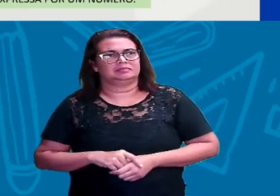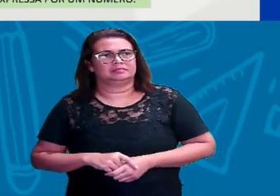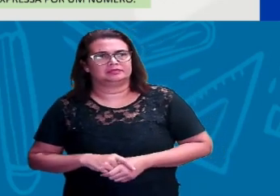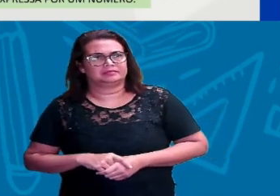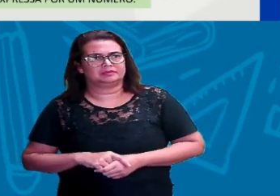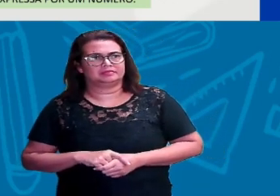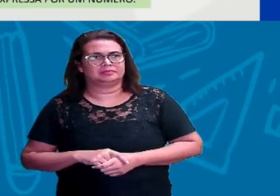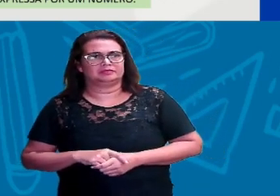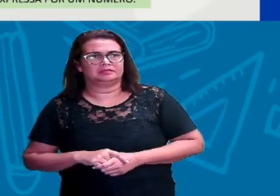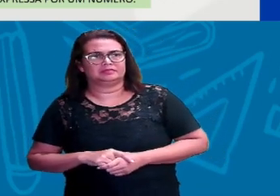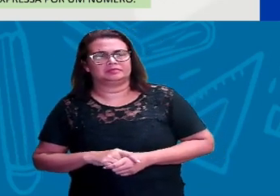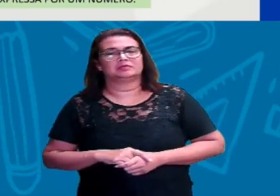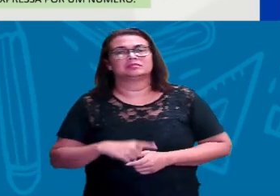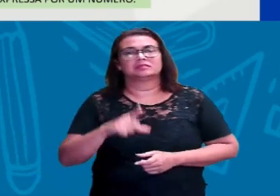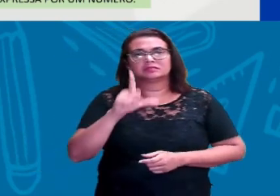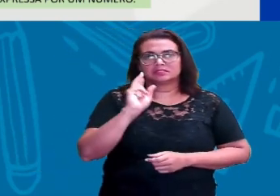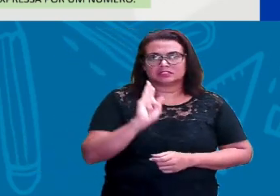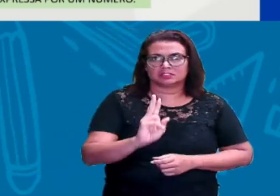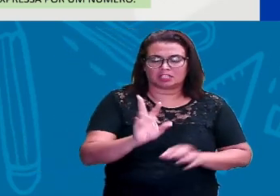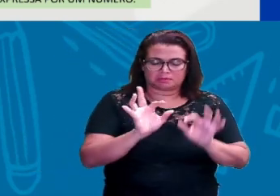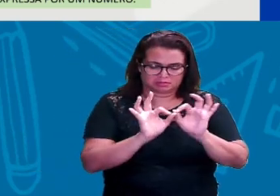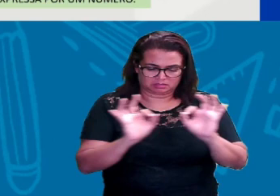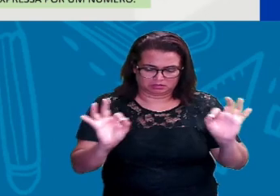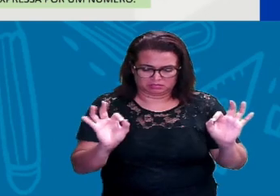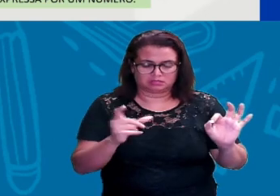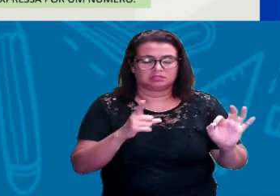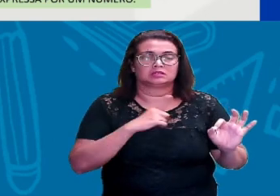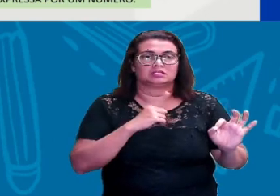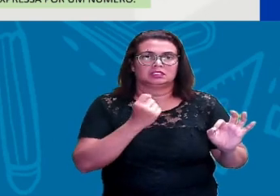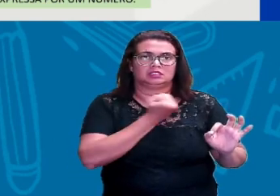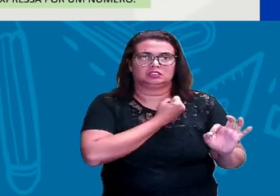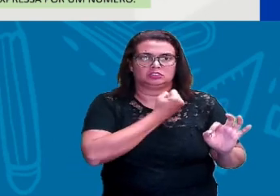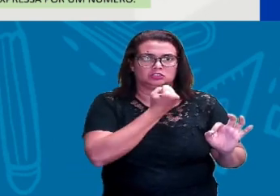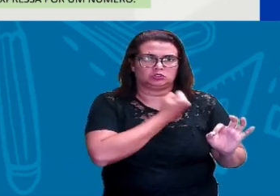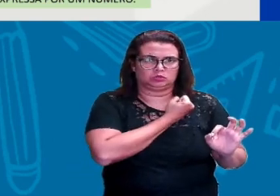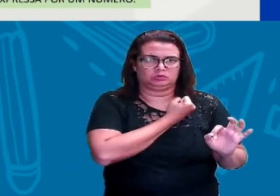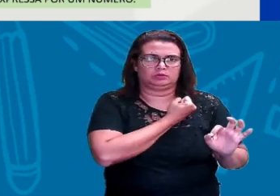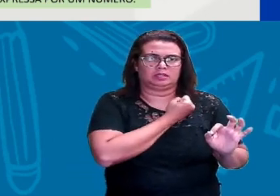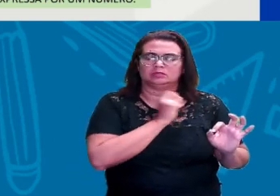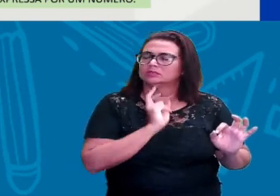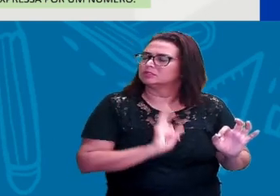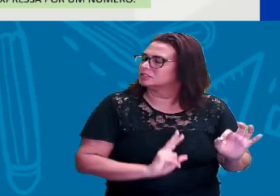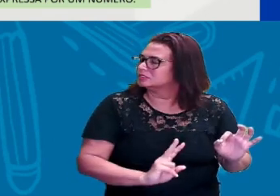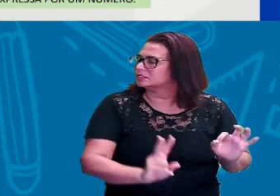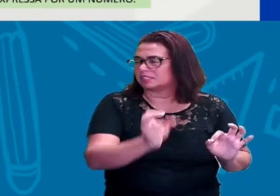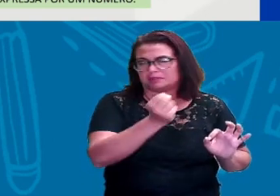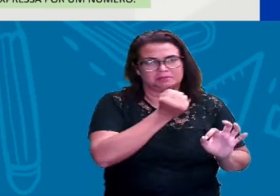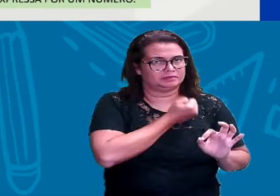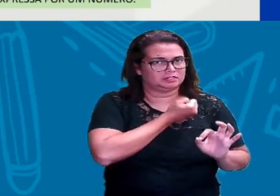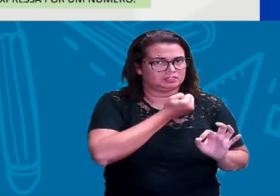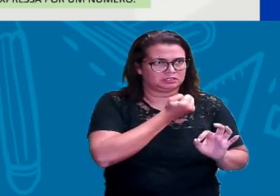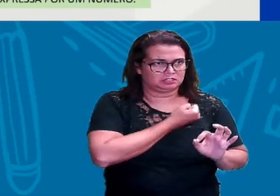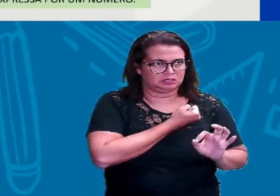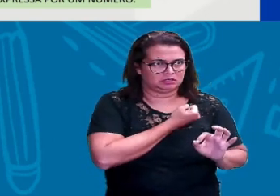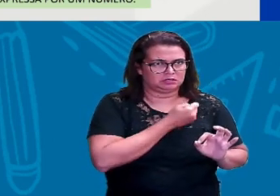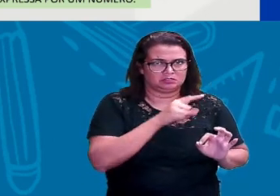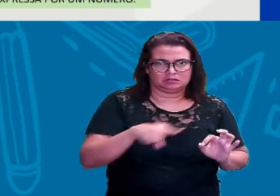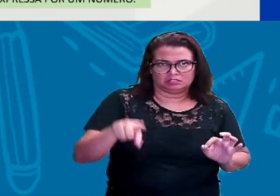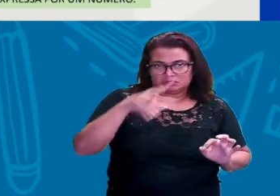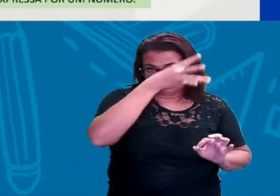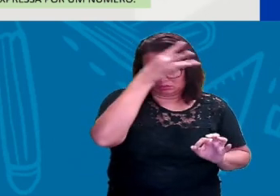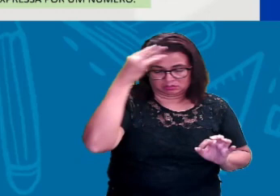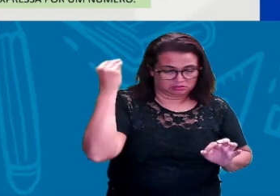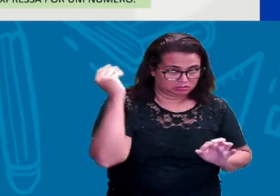expressa por um número, ok? Então, guarda isso, essa dica aí para que você não esqueça